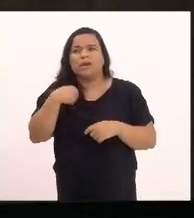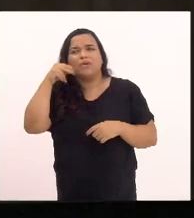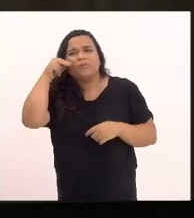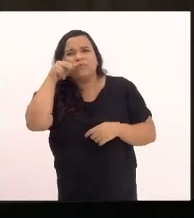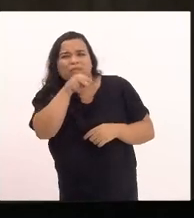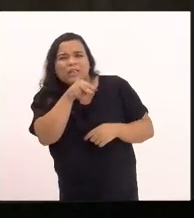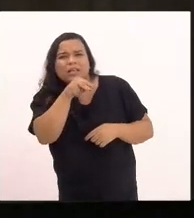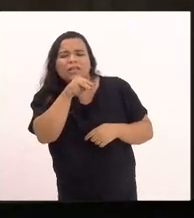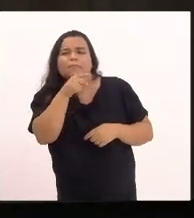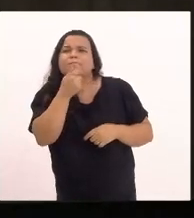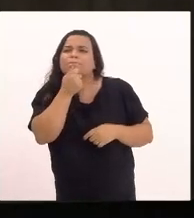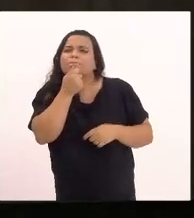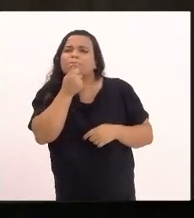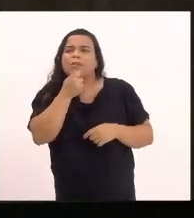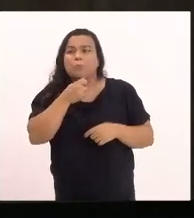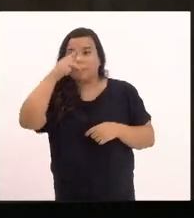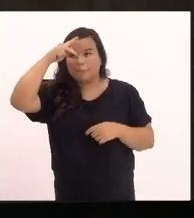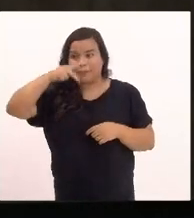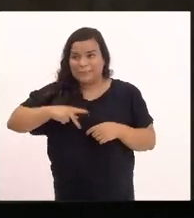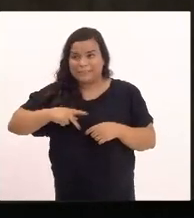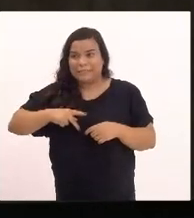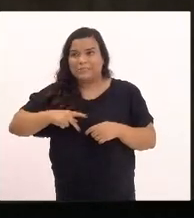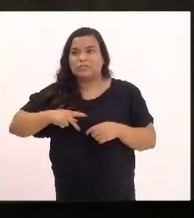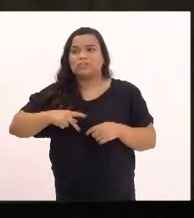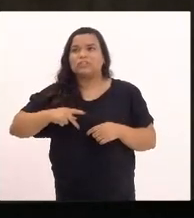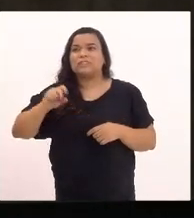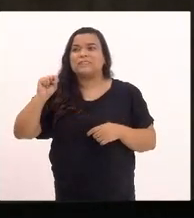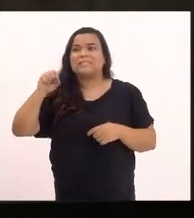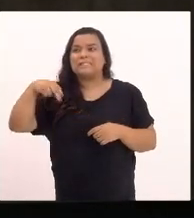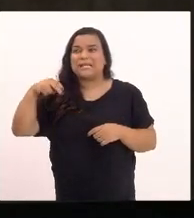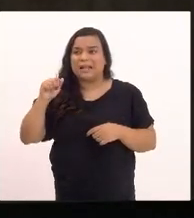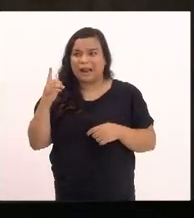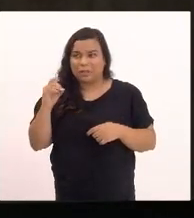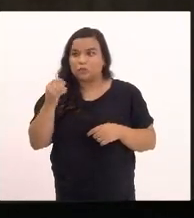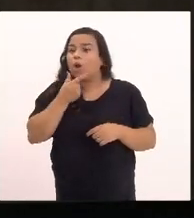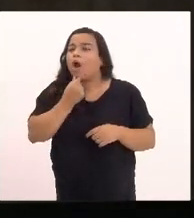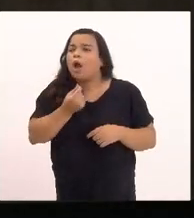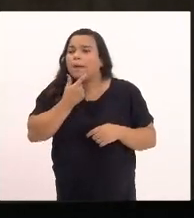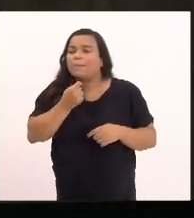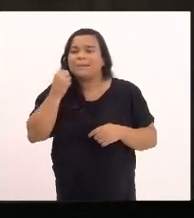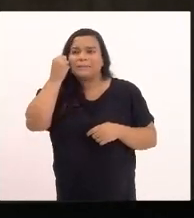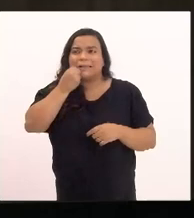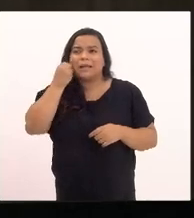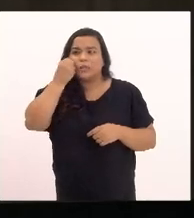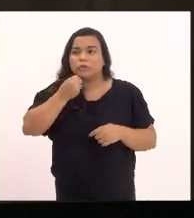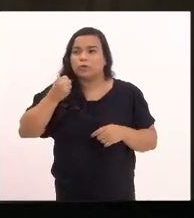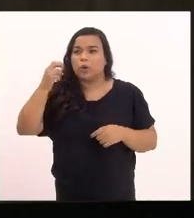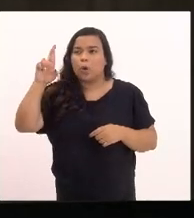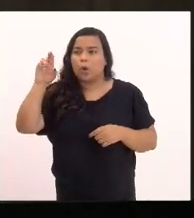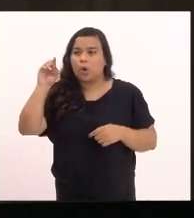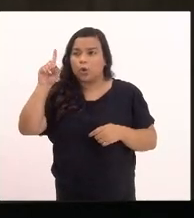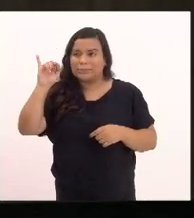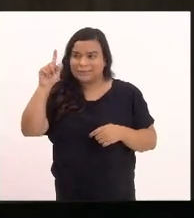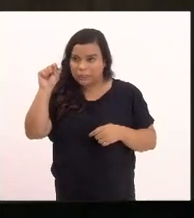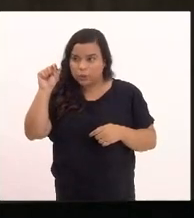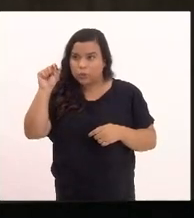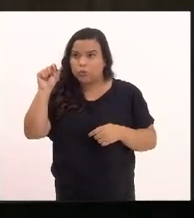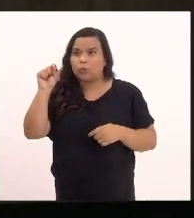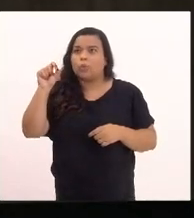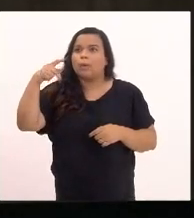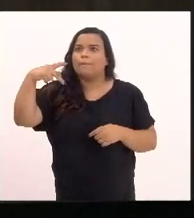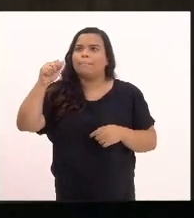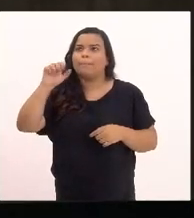dar uma entrevista, o senador Rodrigo Pacheco, e a repórter perguntava a ele o